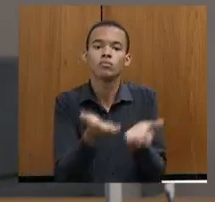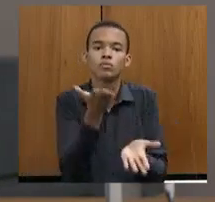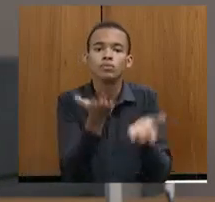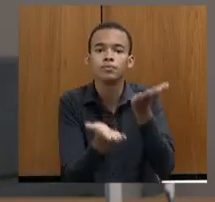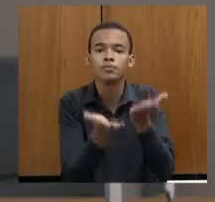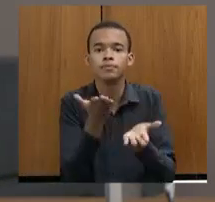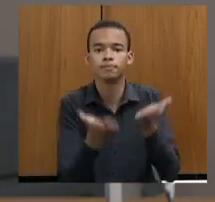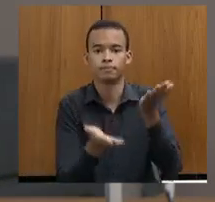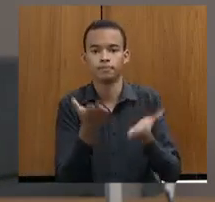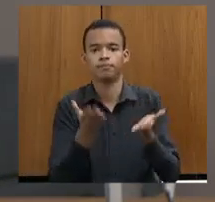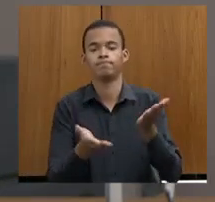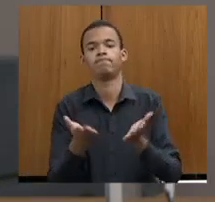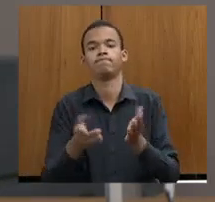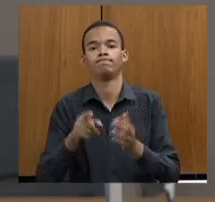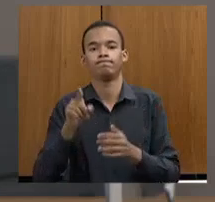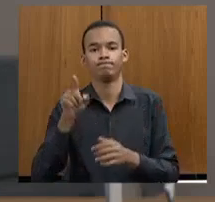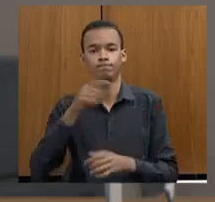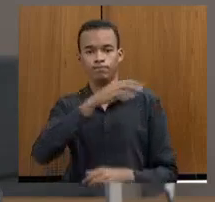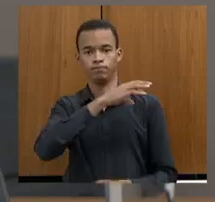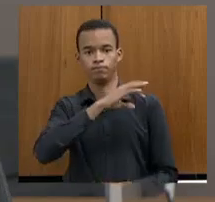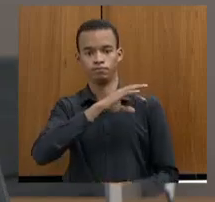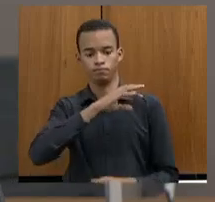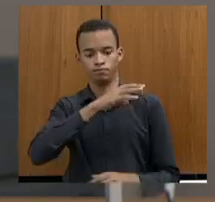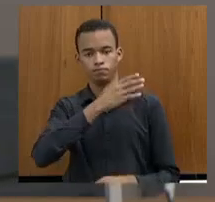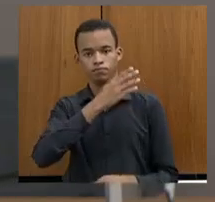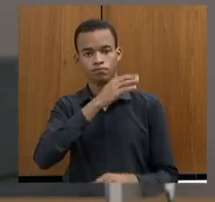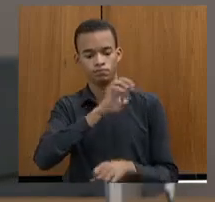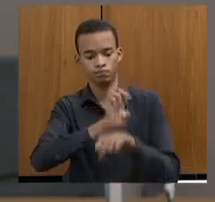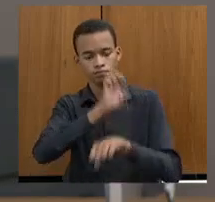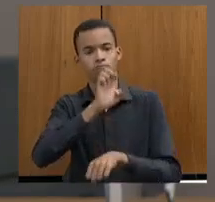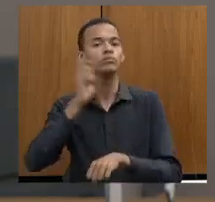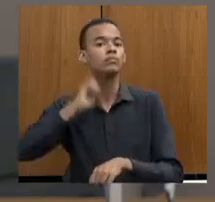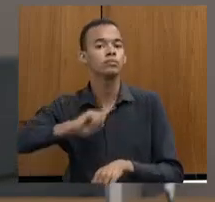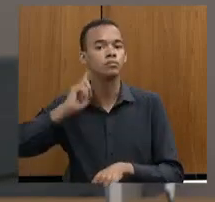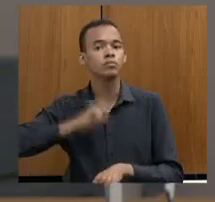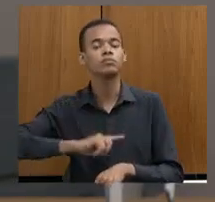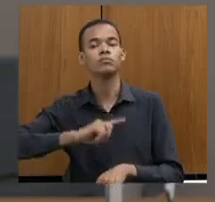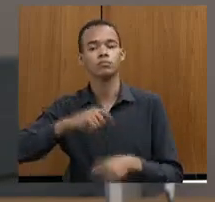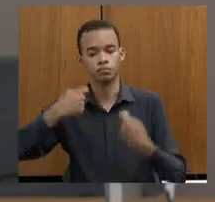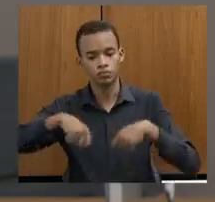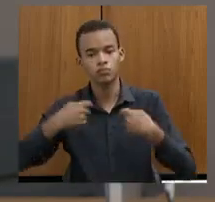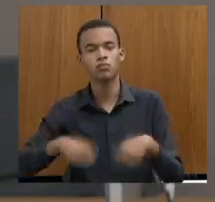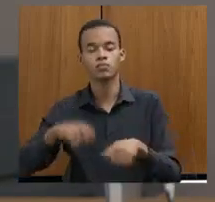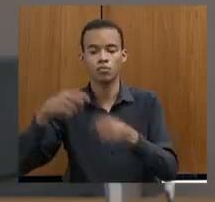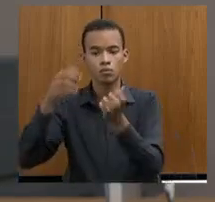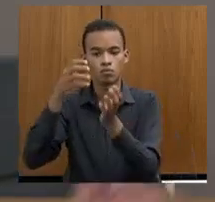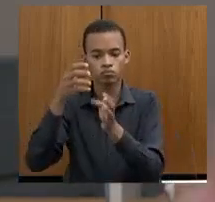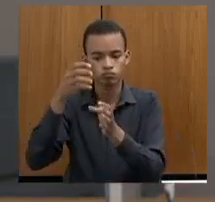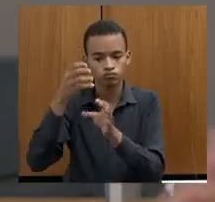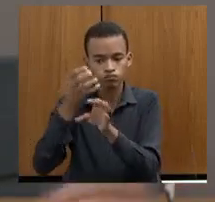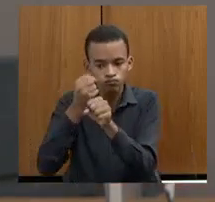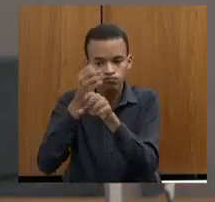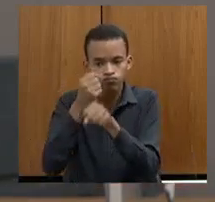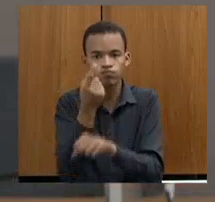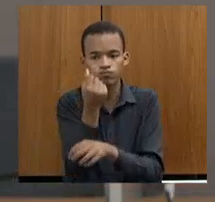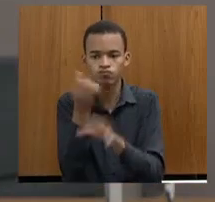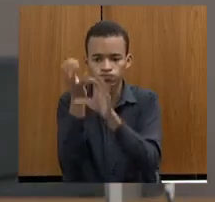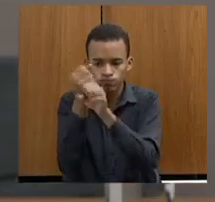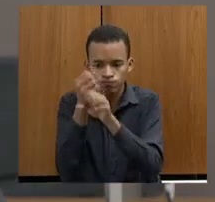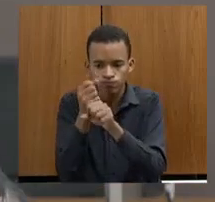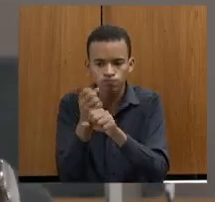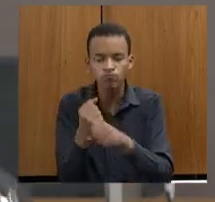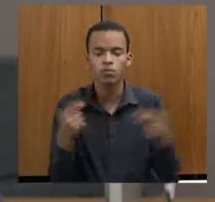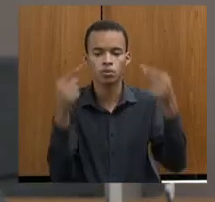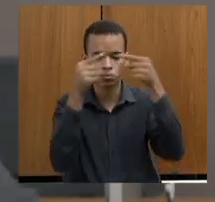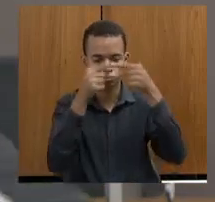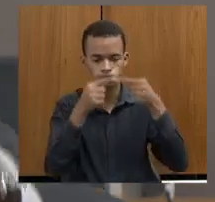balança fiscal do Estado porque no fim do dia a conta tem que fechar né Eu sou ponderou muito bem de que